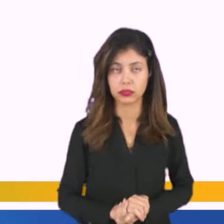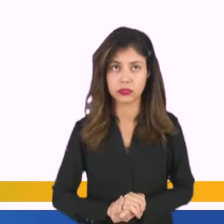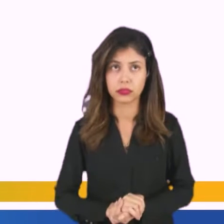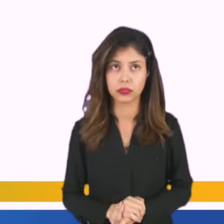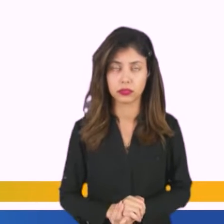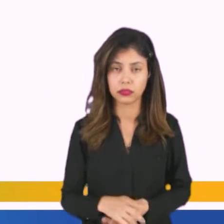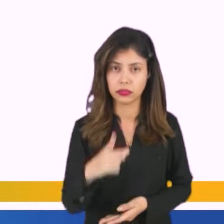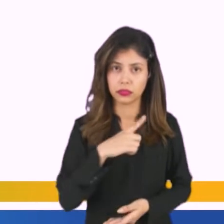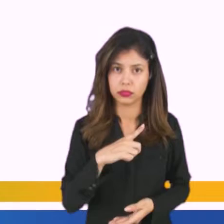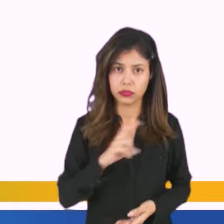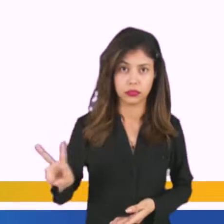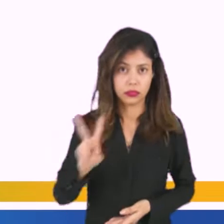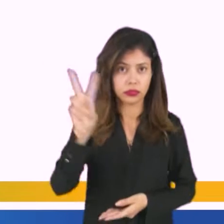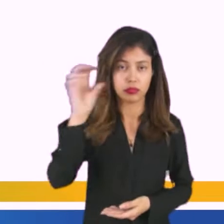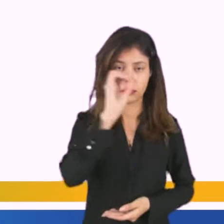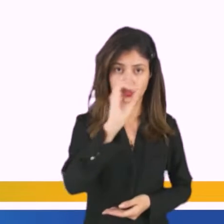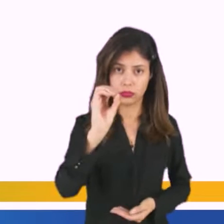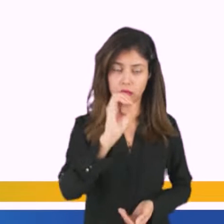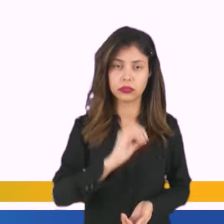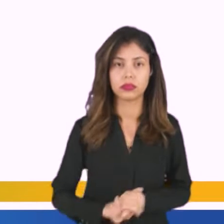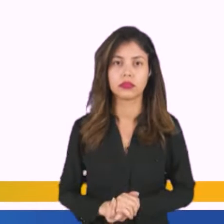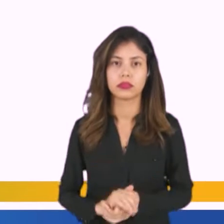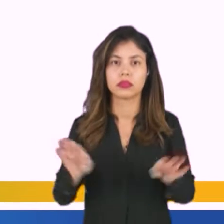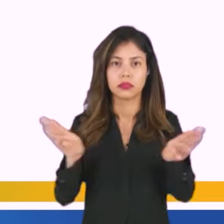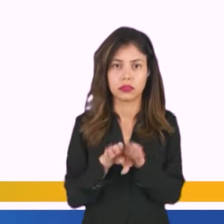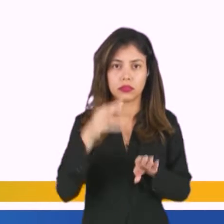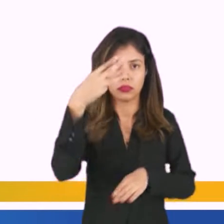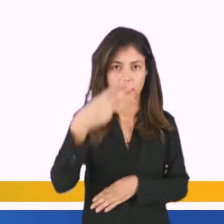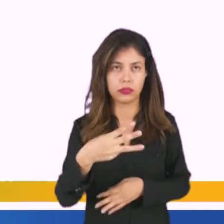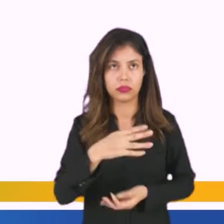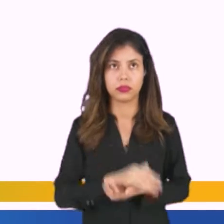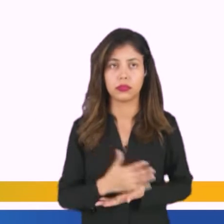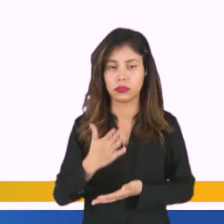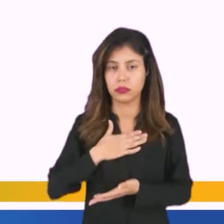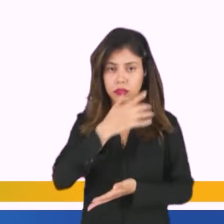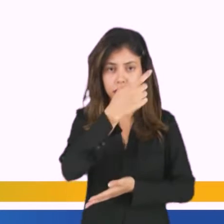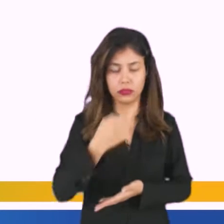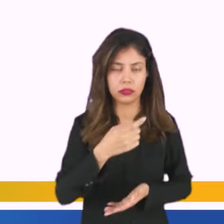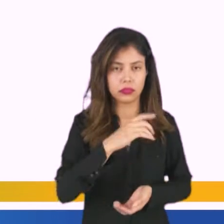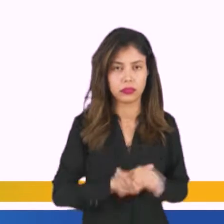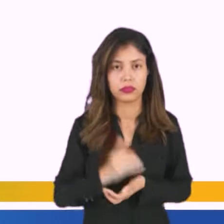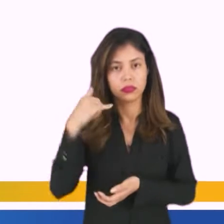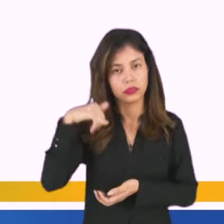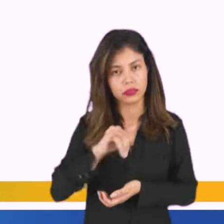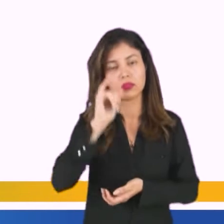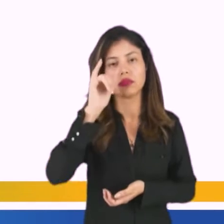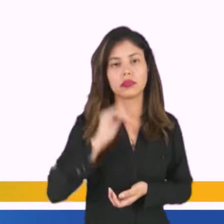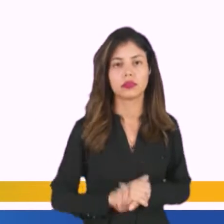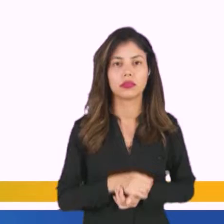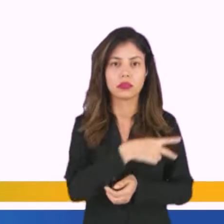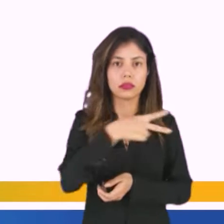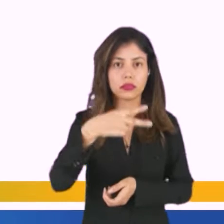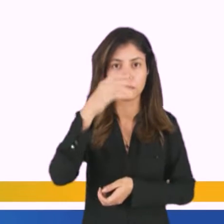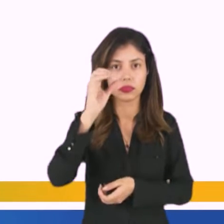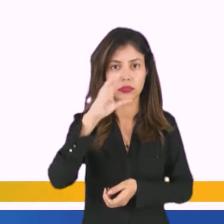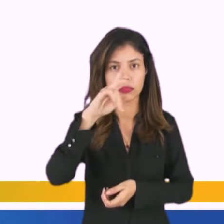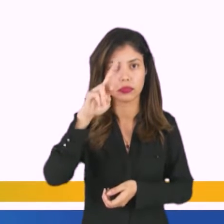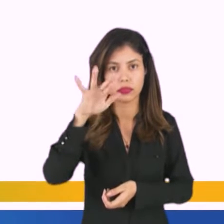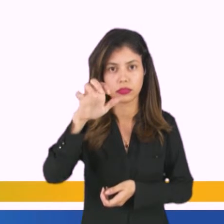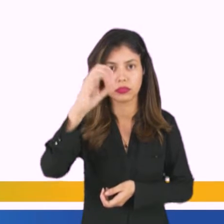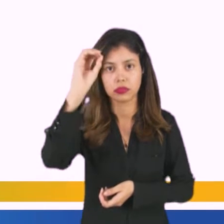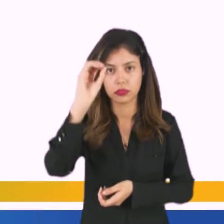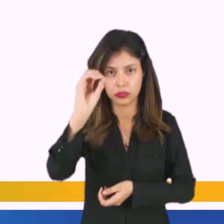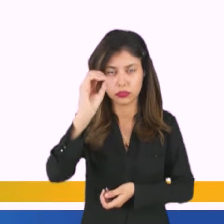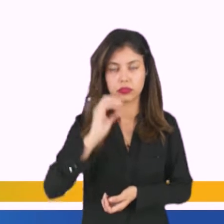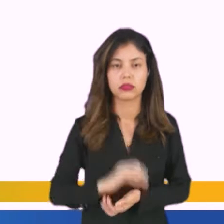x tenha valor igual a zero, e na terceira equação que o meu x e o meu y tenha valor do